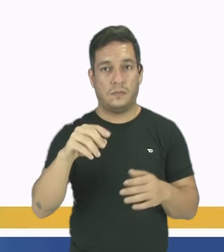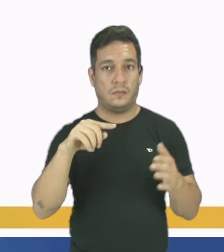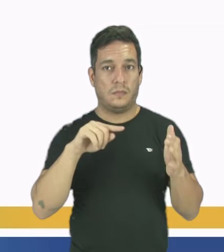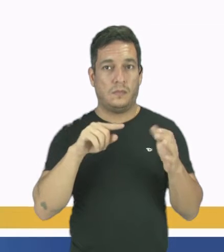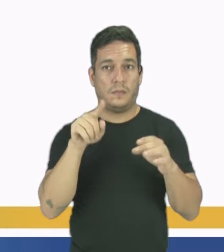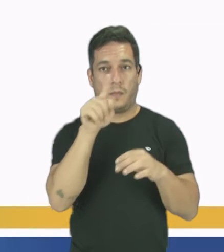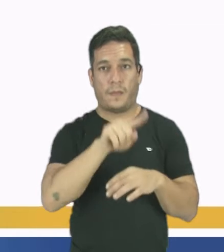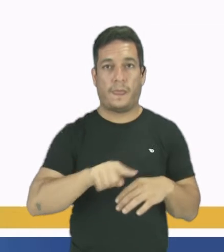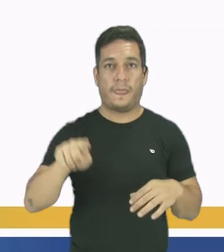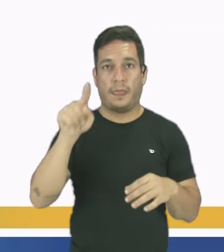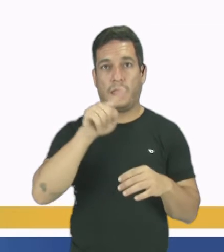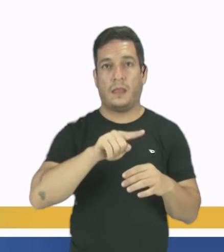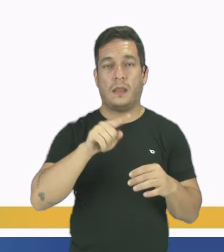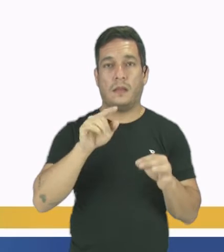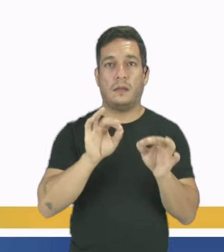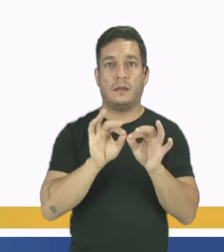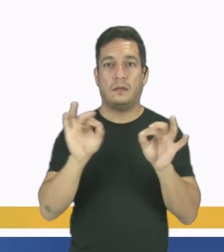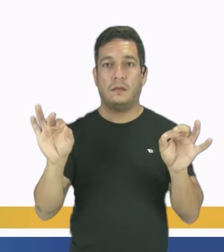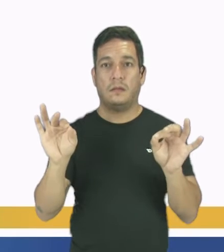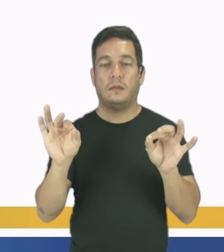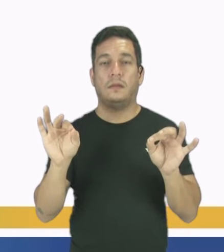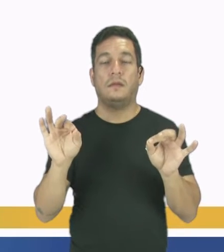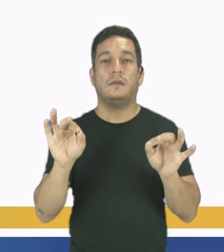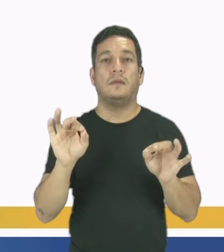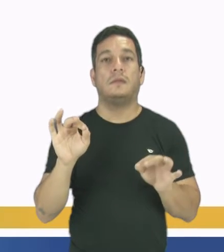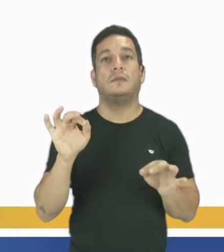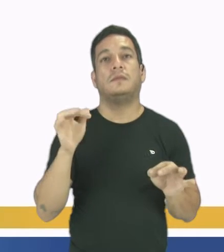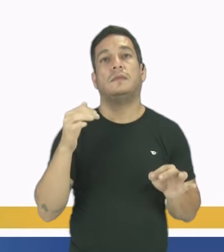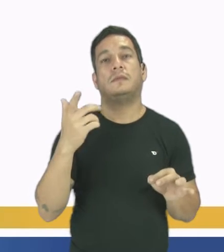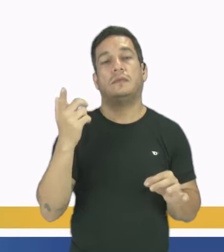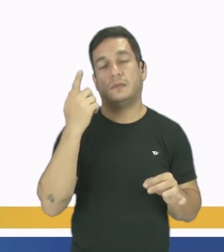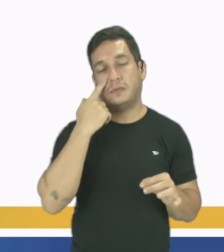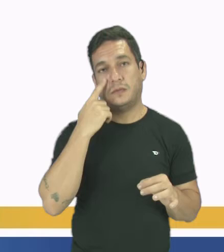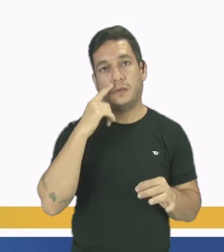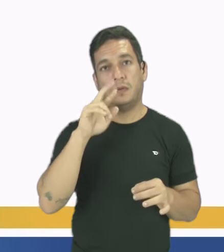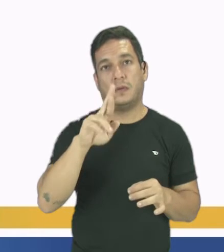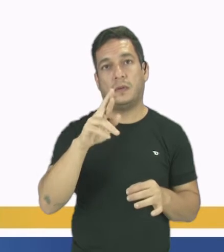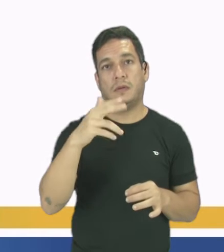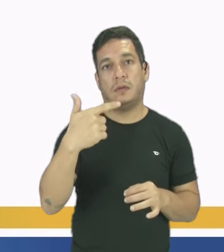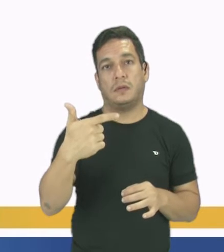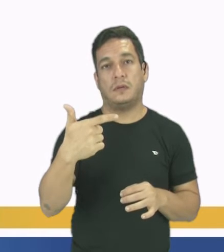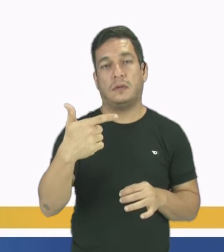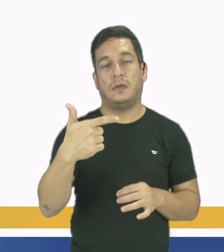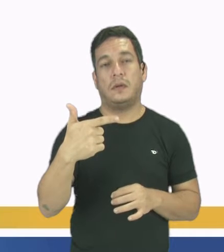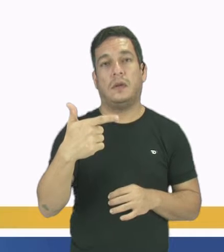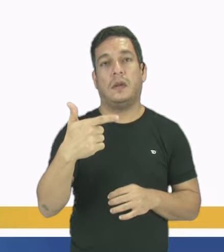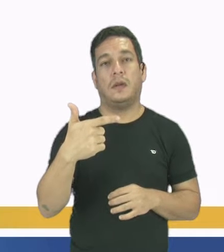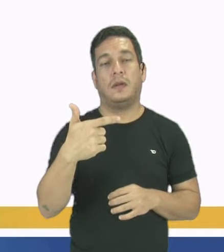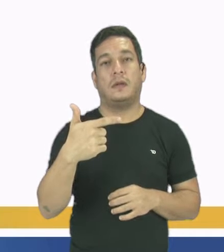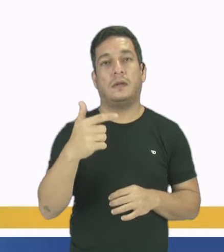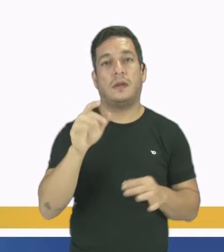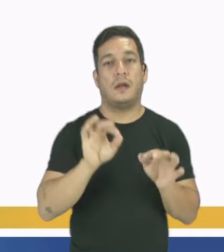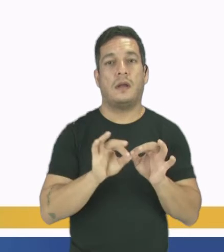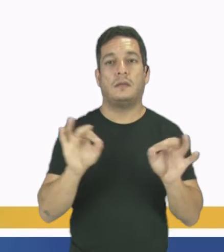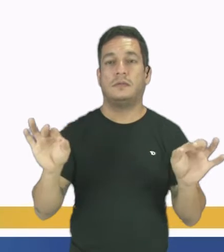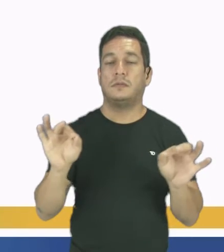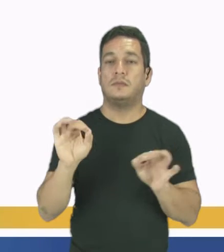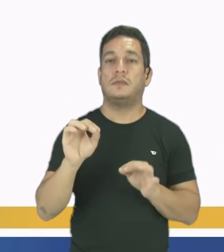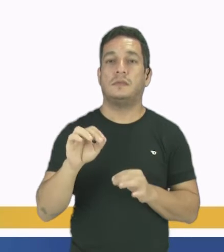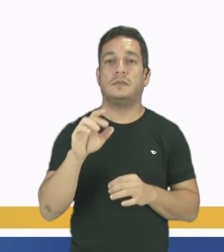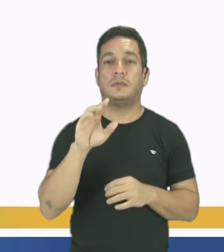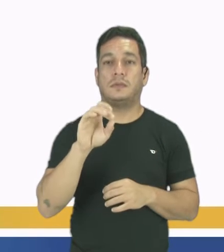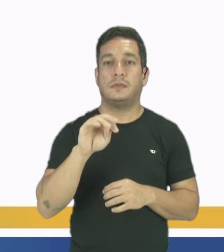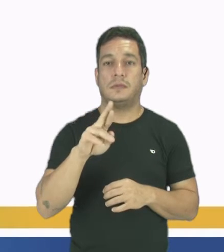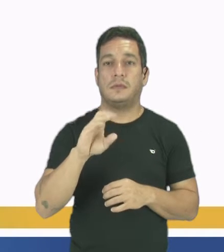borda da circunferência. De outra forma, o nosso R2 é a distância entre